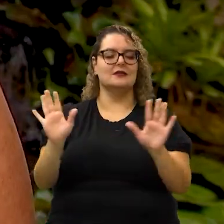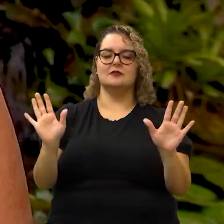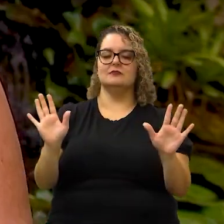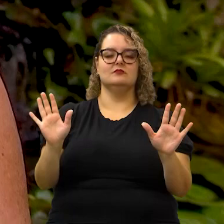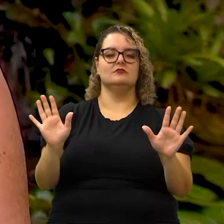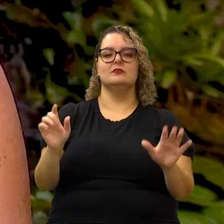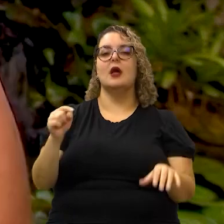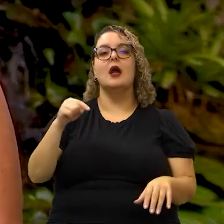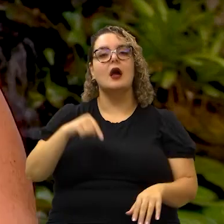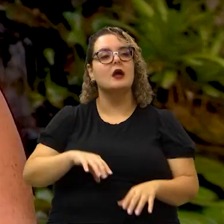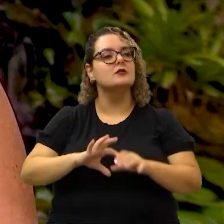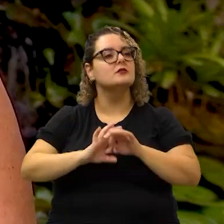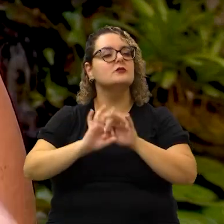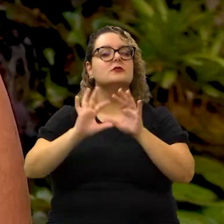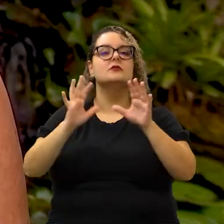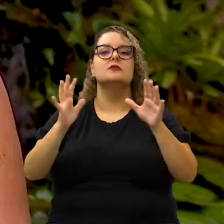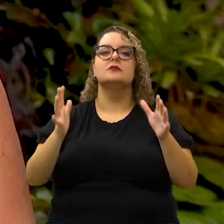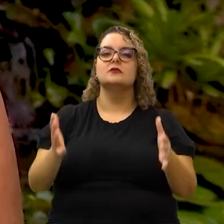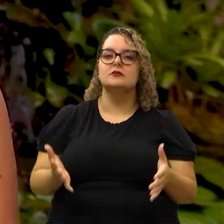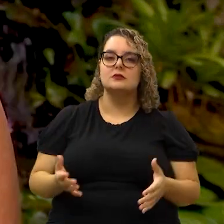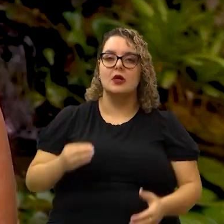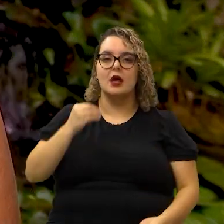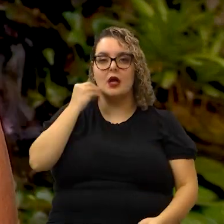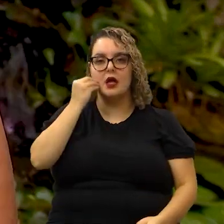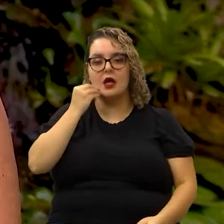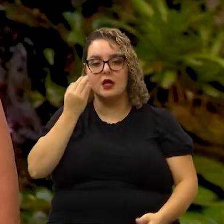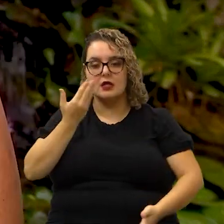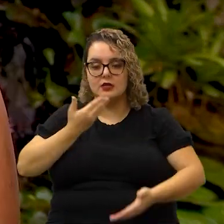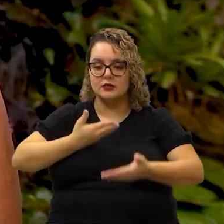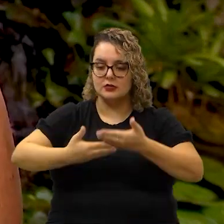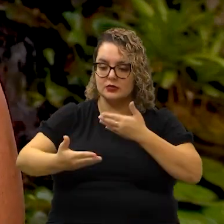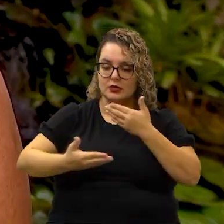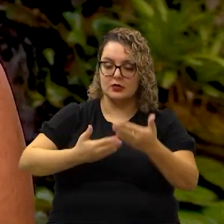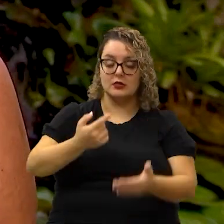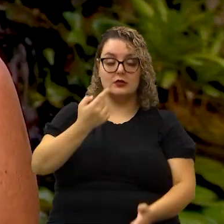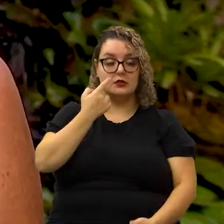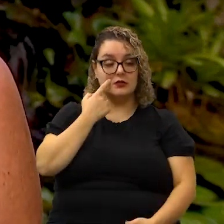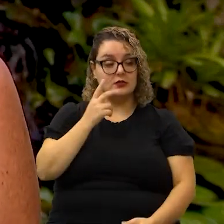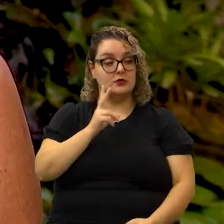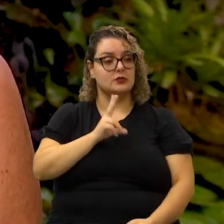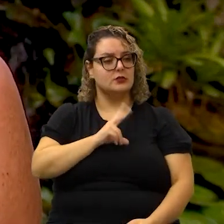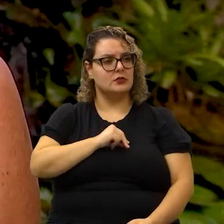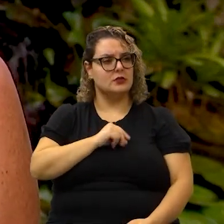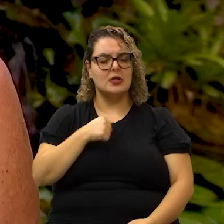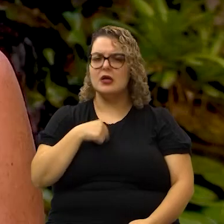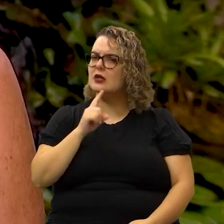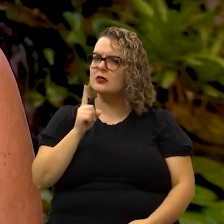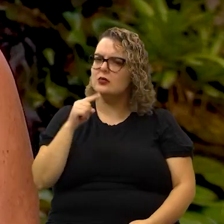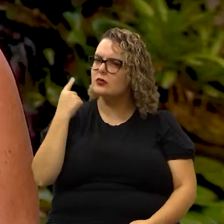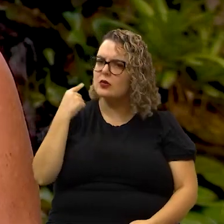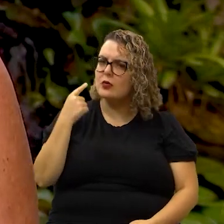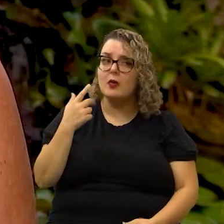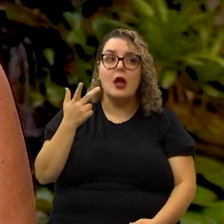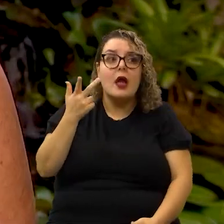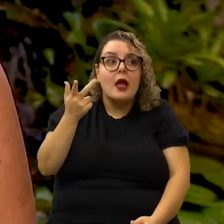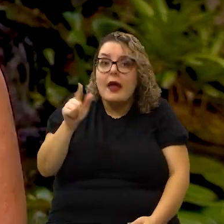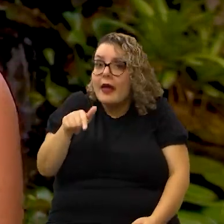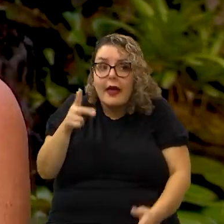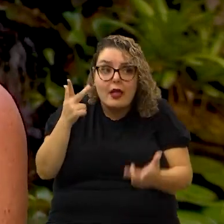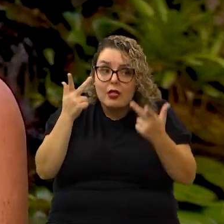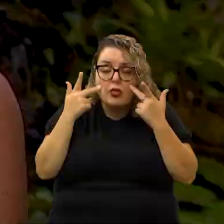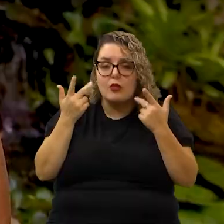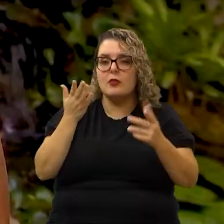assim, aqui elas vão trocando as suas experiências e vão vendo, nossa, eu não estou ficando louca,